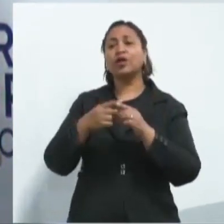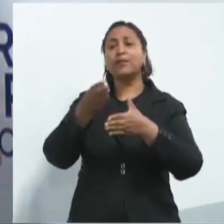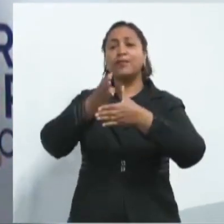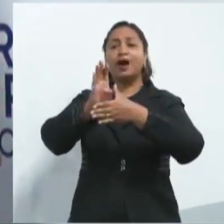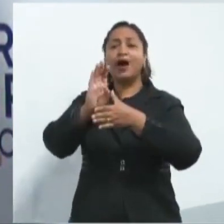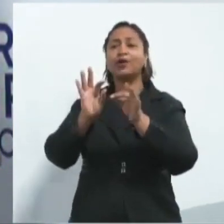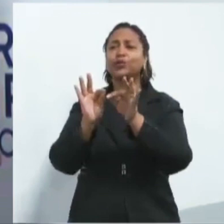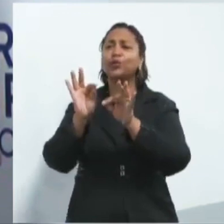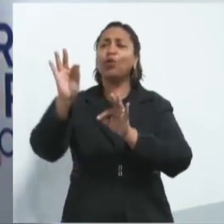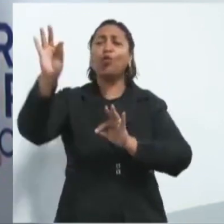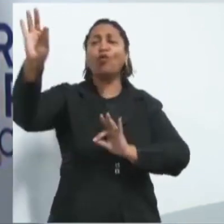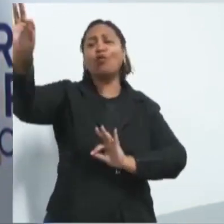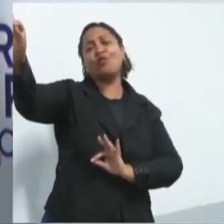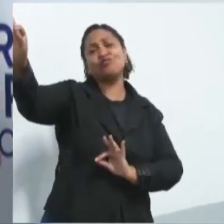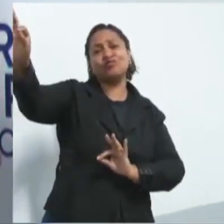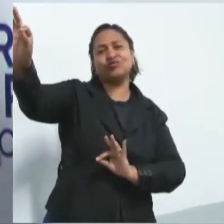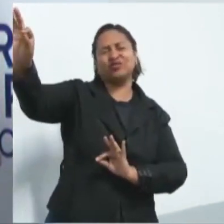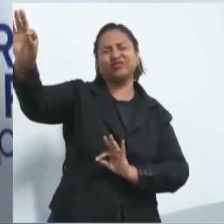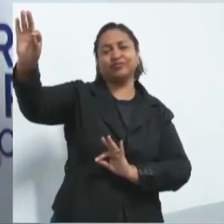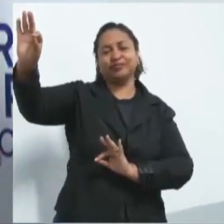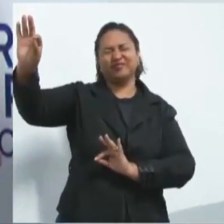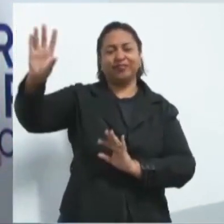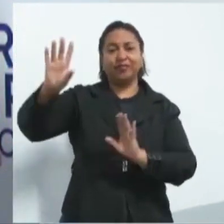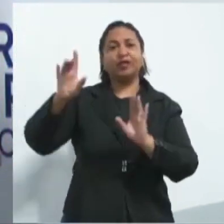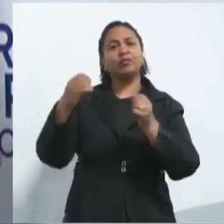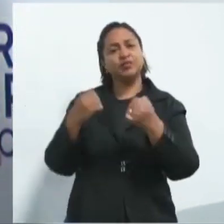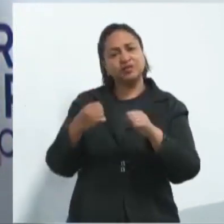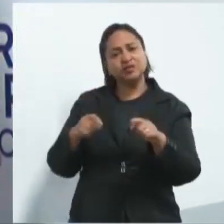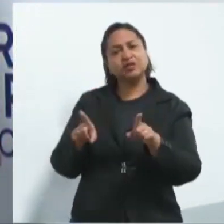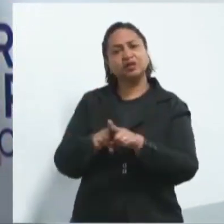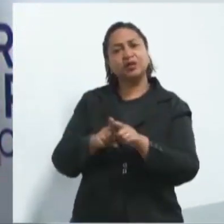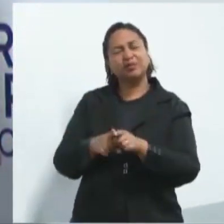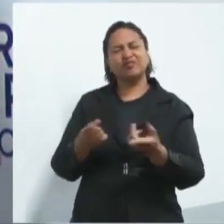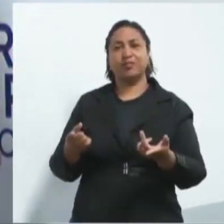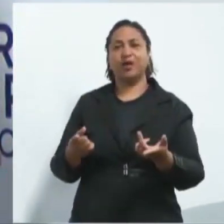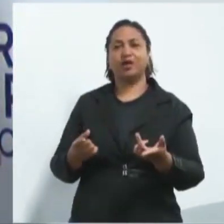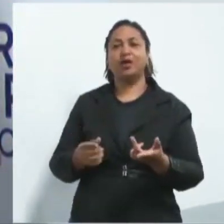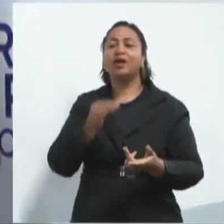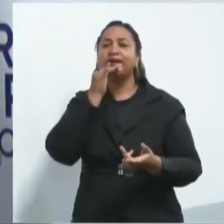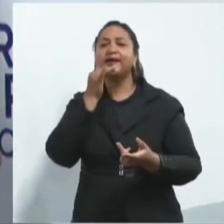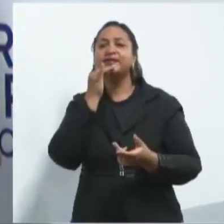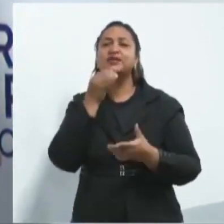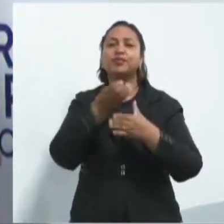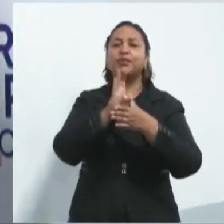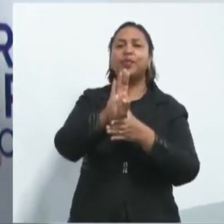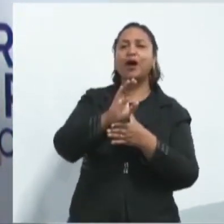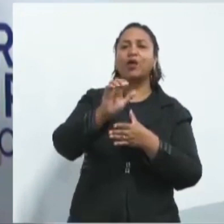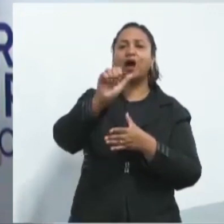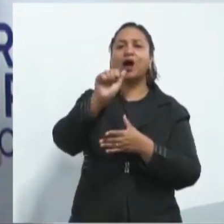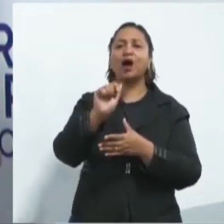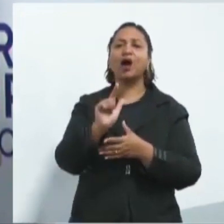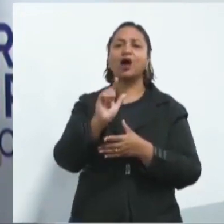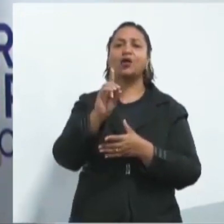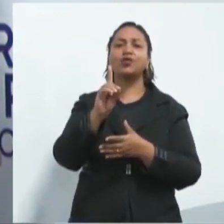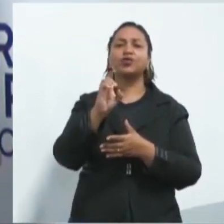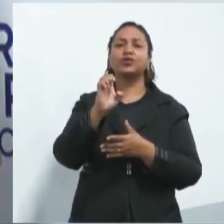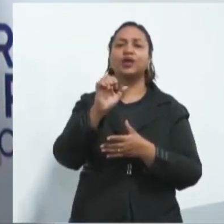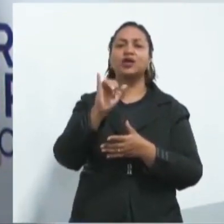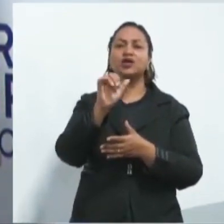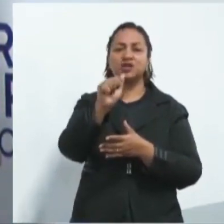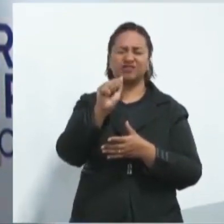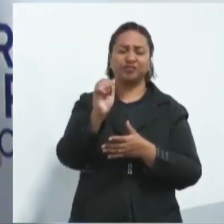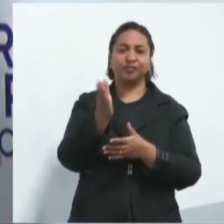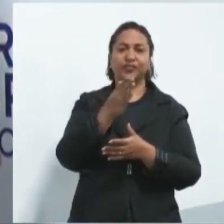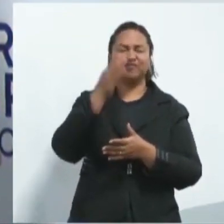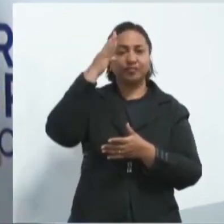aldeia dos sonhos é um bairro mais desgastes à mais extrema no extremo norte da cidade anápolis e muitas vezes passa um